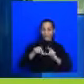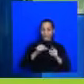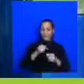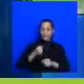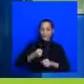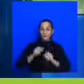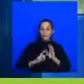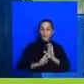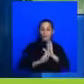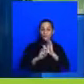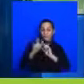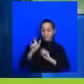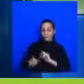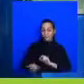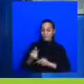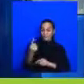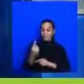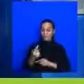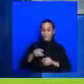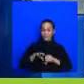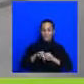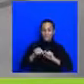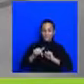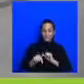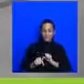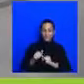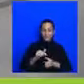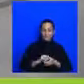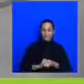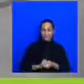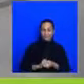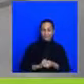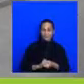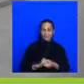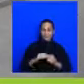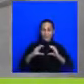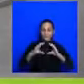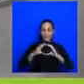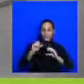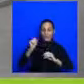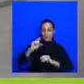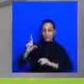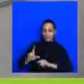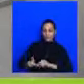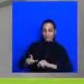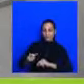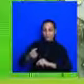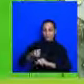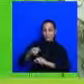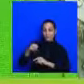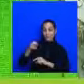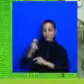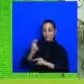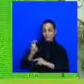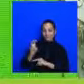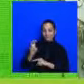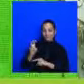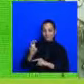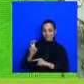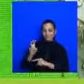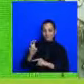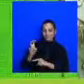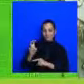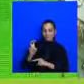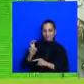Sorteio do número correspondente à coluna número 1 do Super 7. Bola azul, número 5.